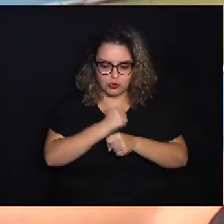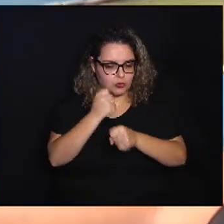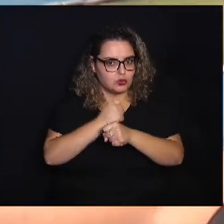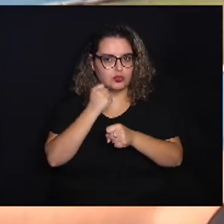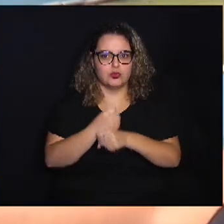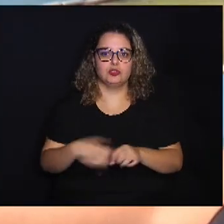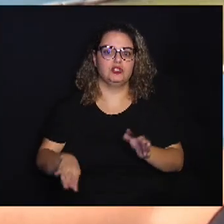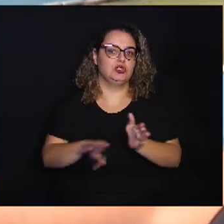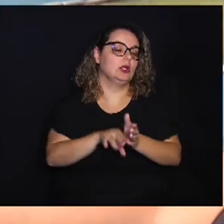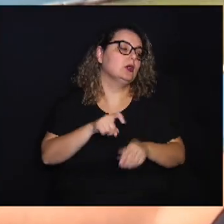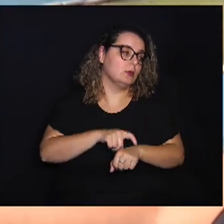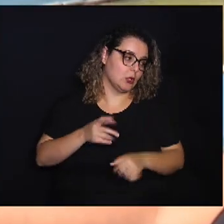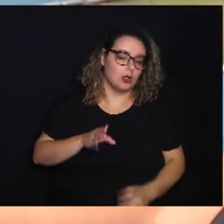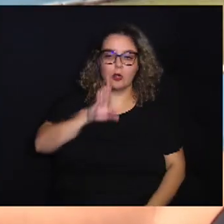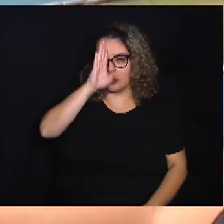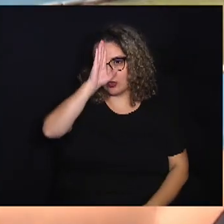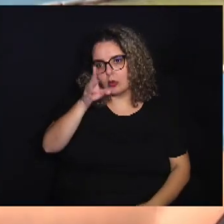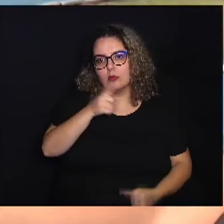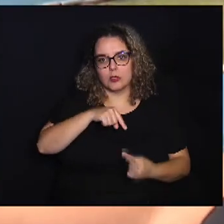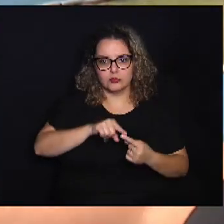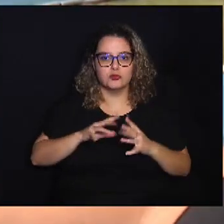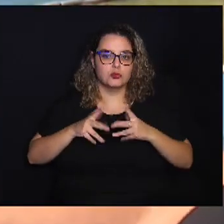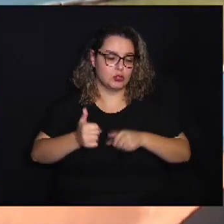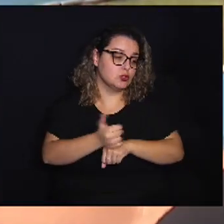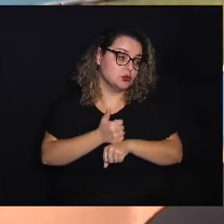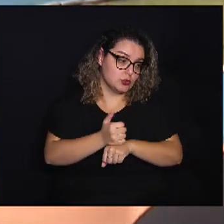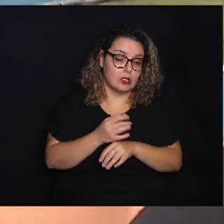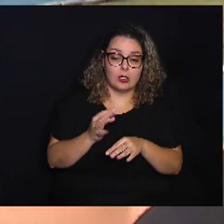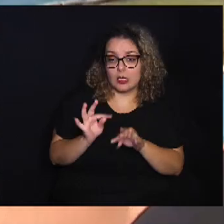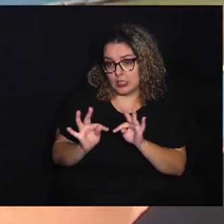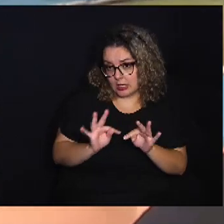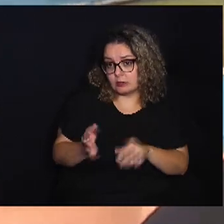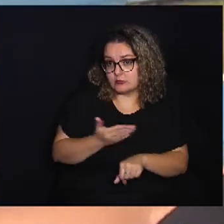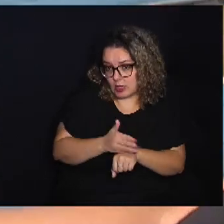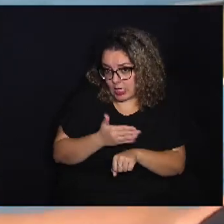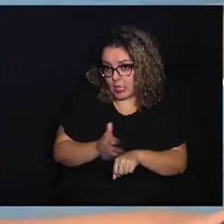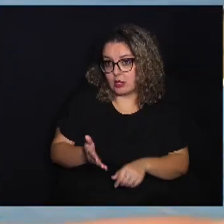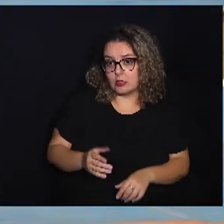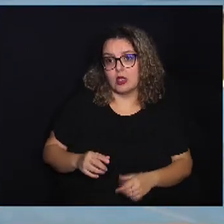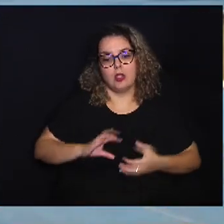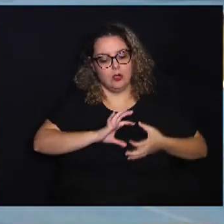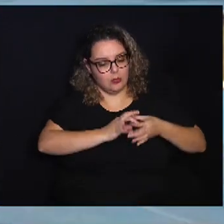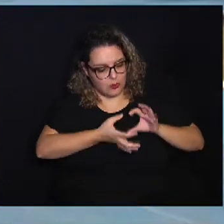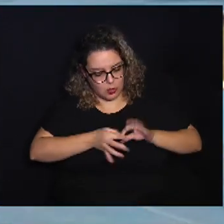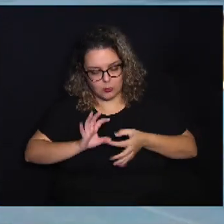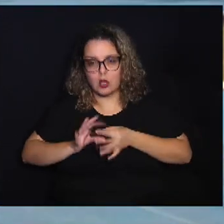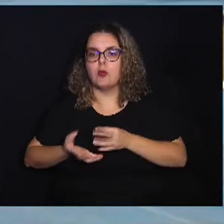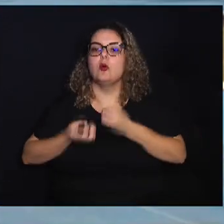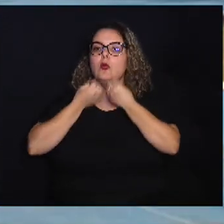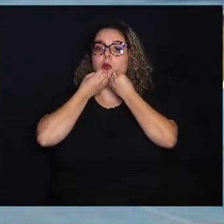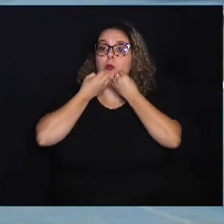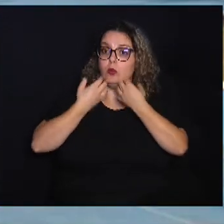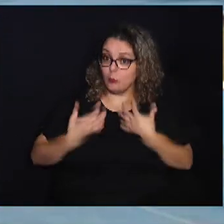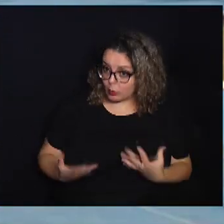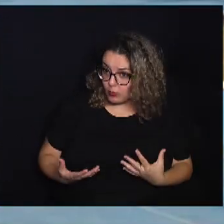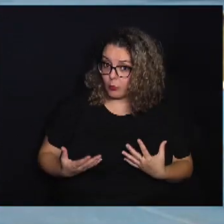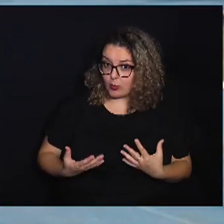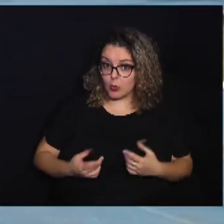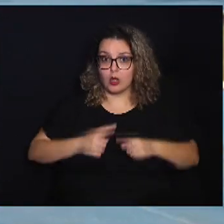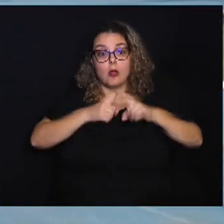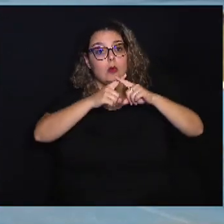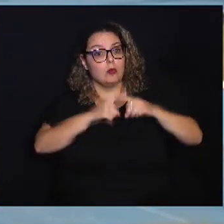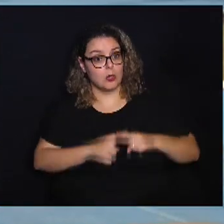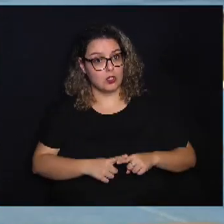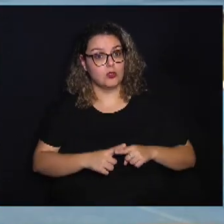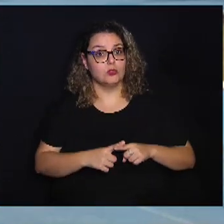nesse momento, que o objetivo principal de todos os atletas treinadores é estar nos Jogos Olímpicos, fazer uma boa competição nos